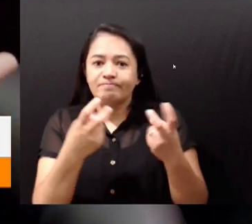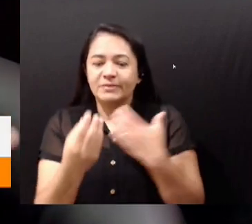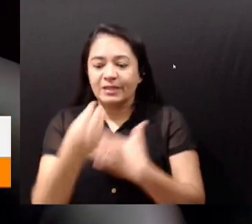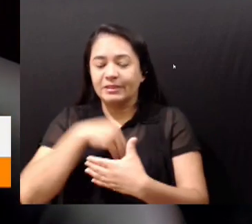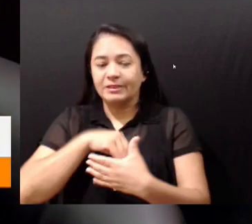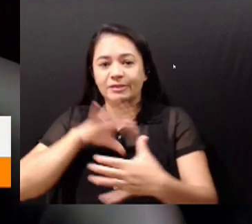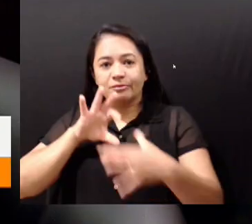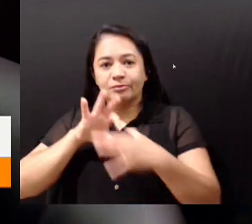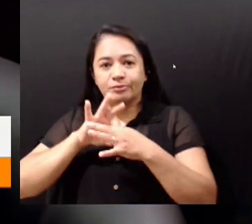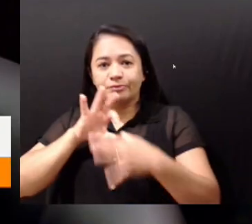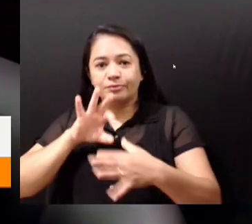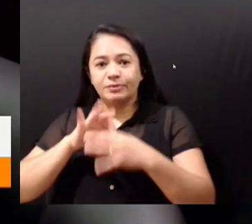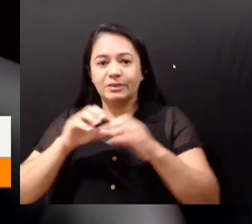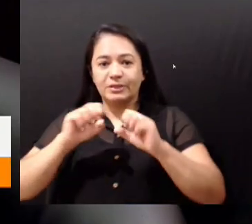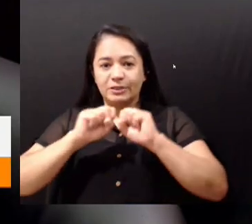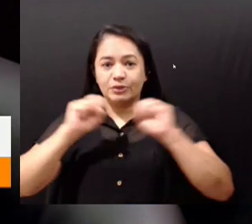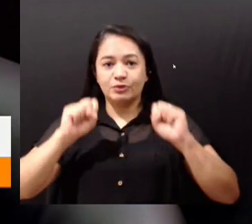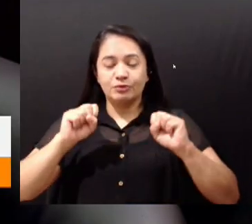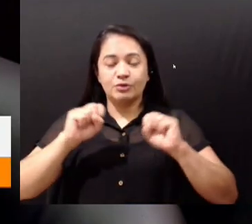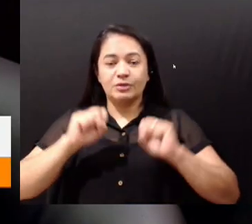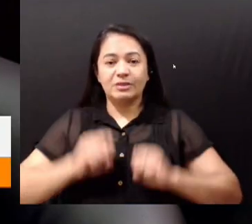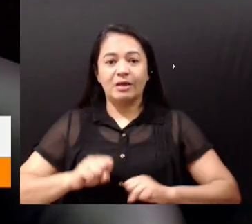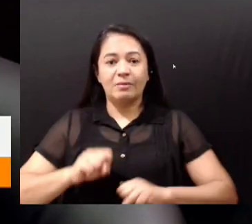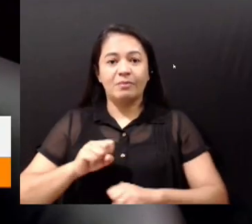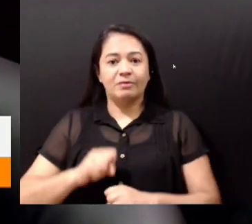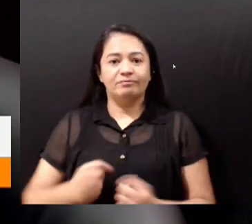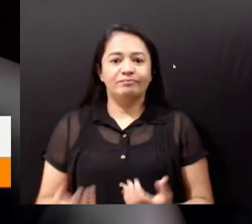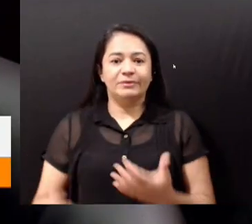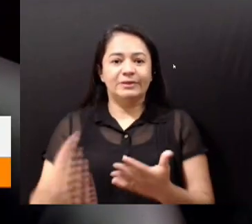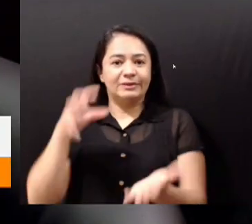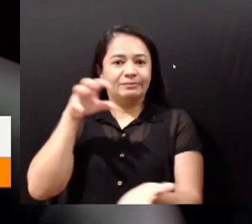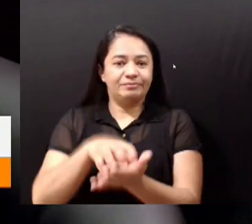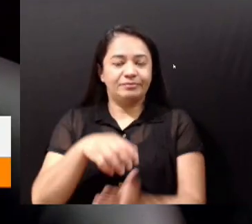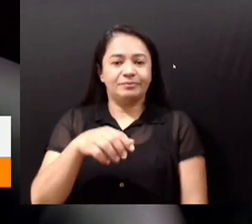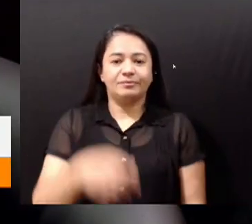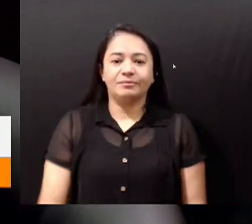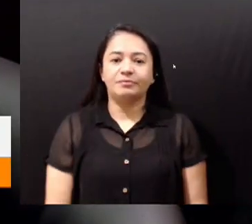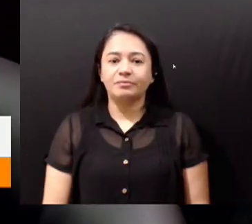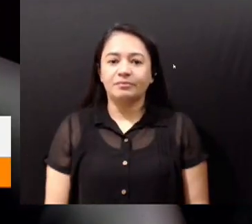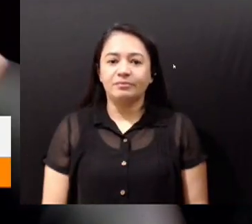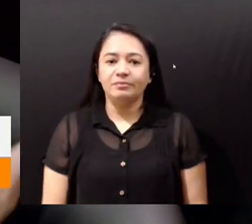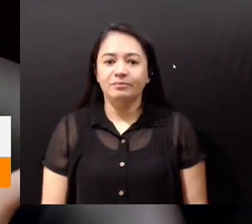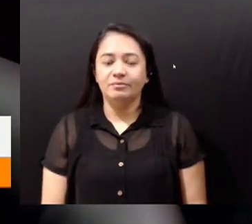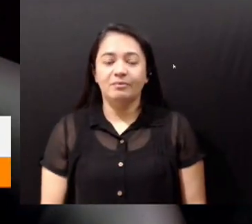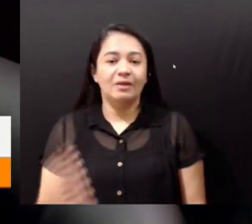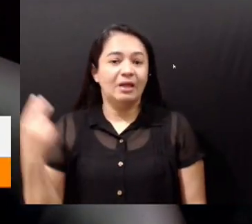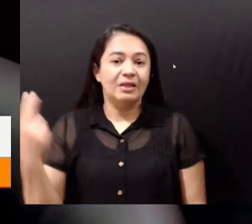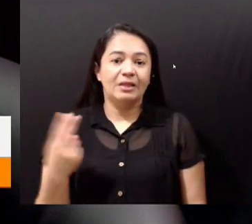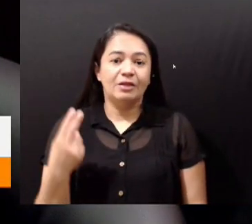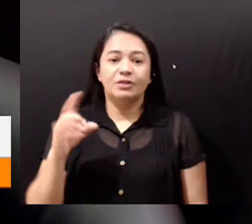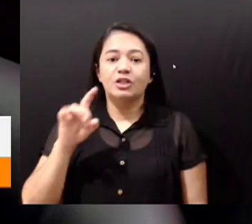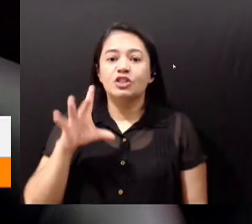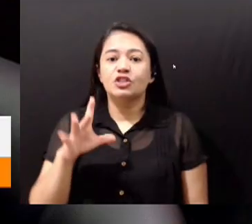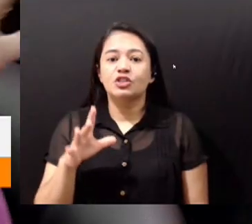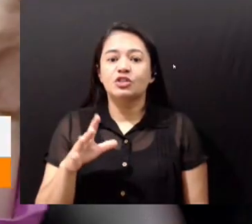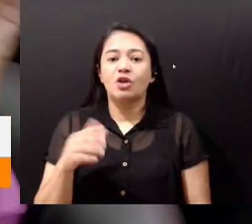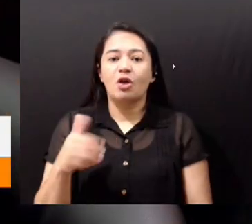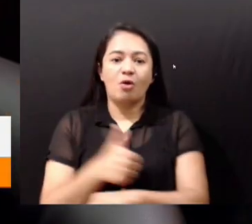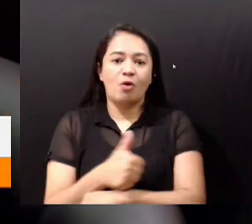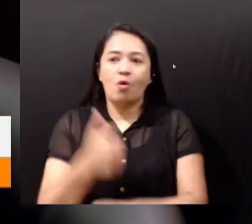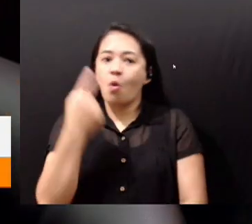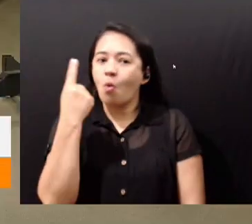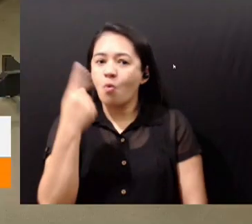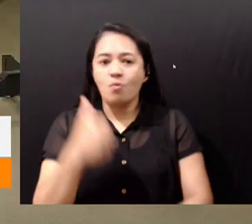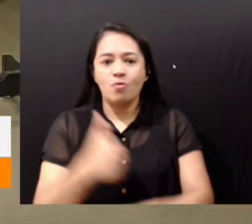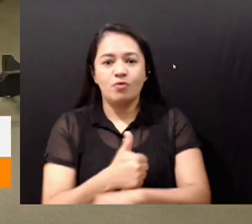nervoso central. Então, é algo que não dá para ficar apenas com um profissional.